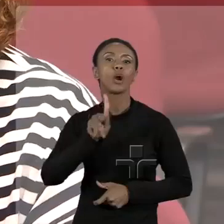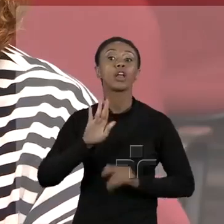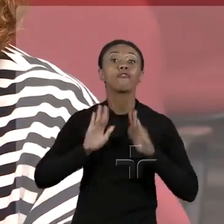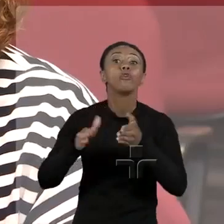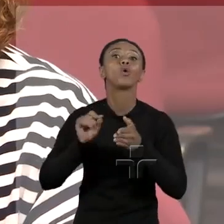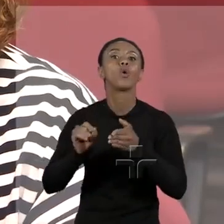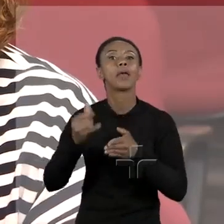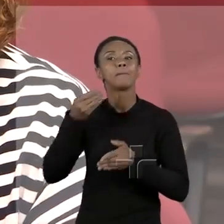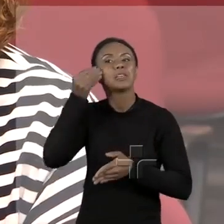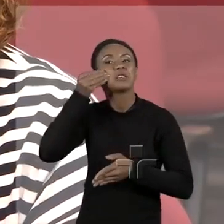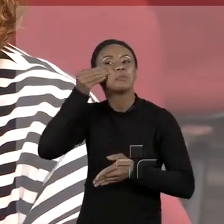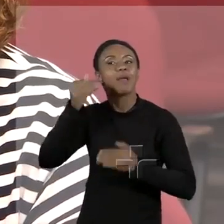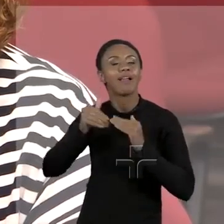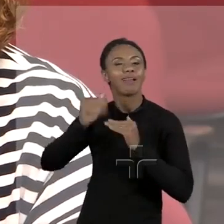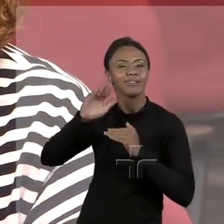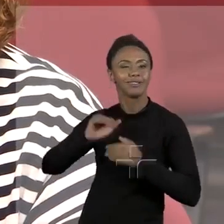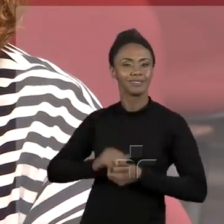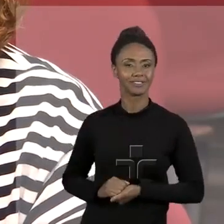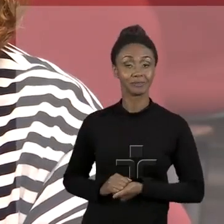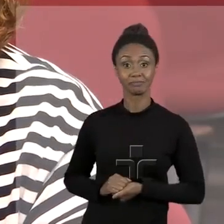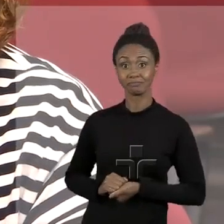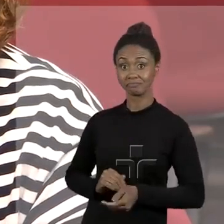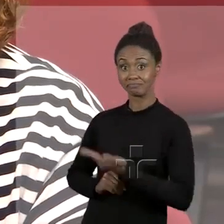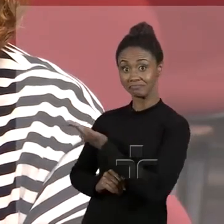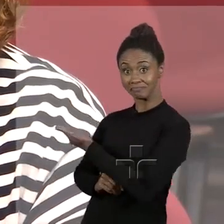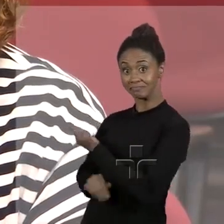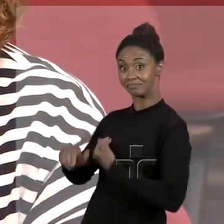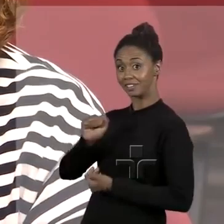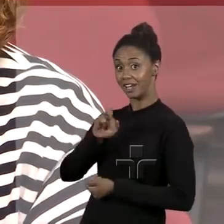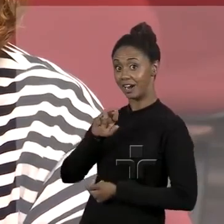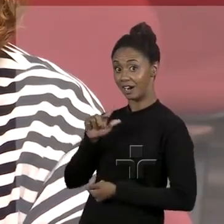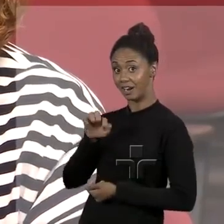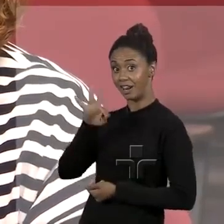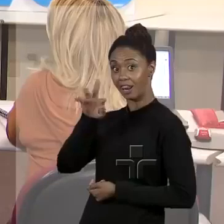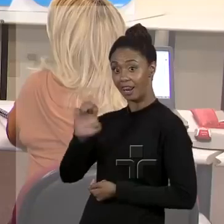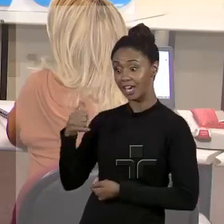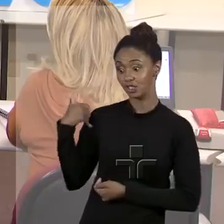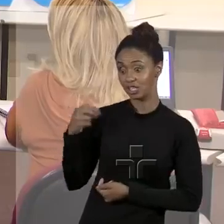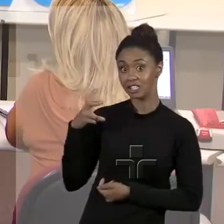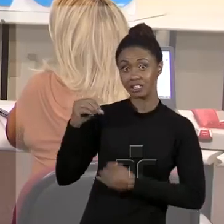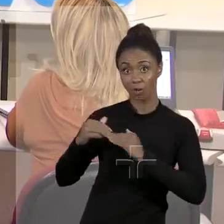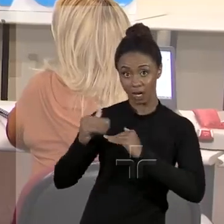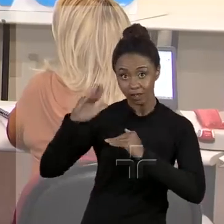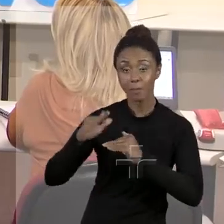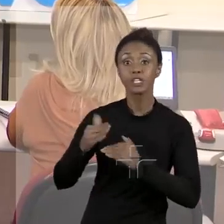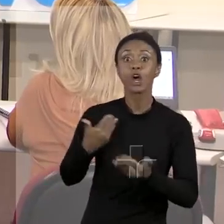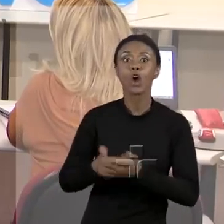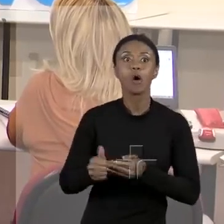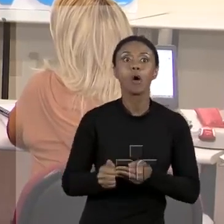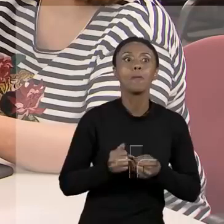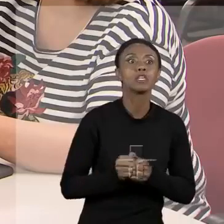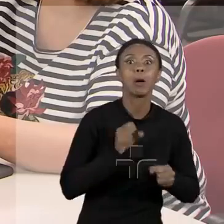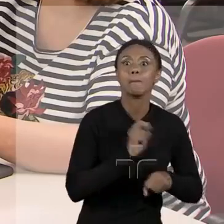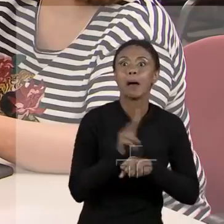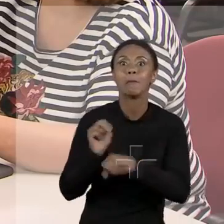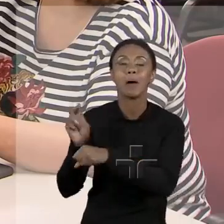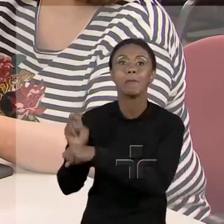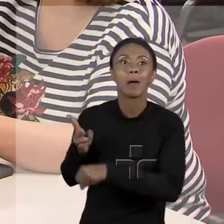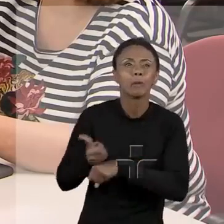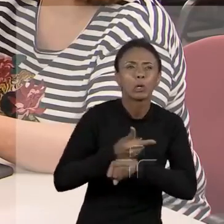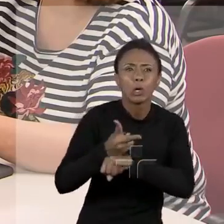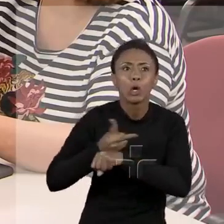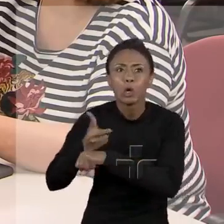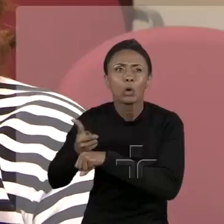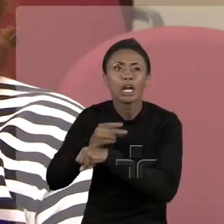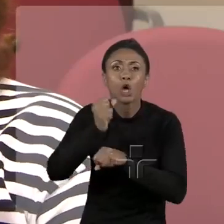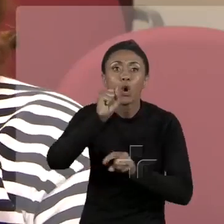experientes. As portas se abriram para Arlete depois dos 50. Ficou 8 meses procurando emprego até que conseguiu